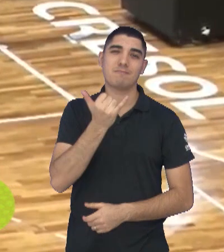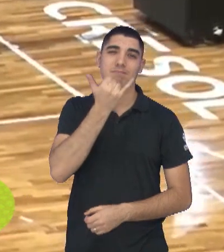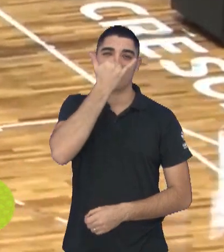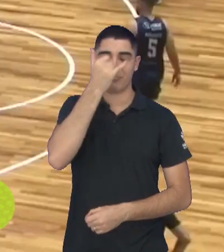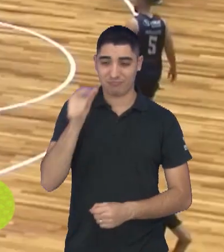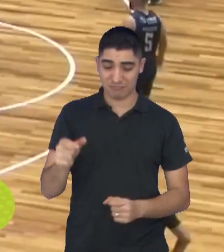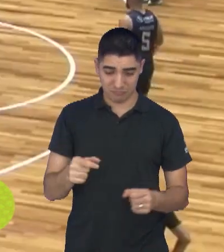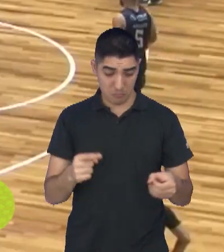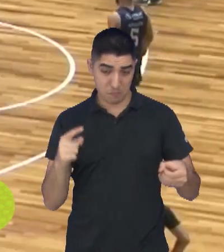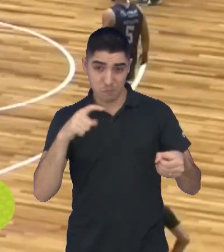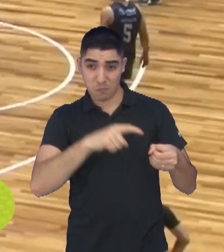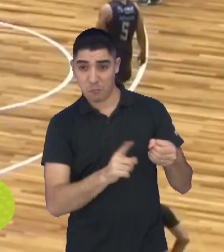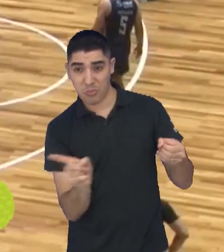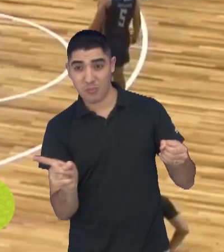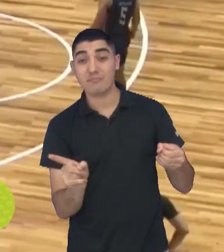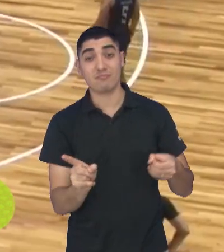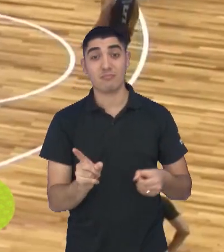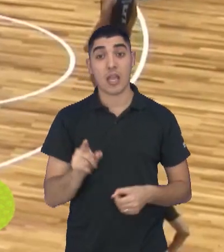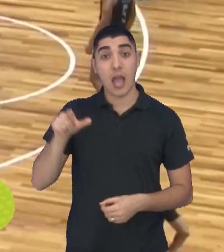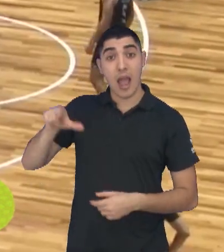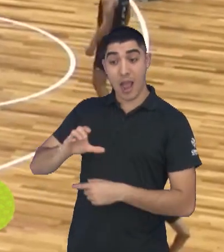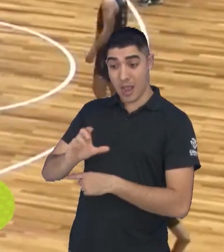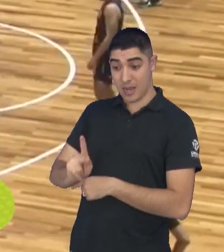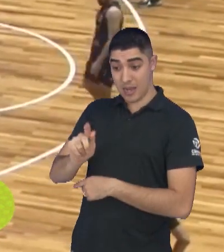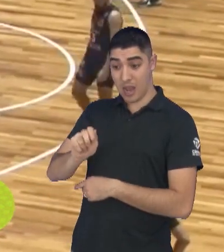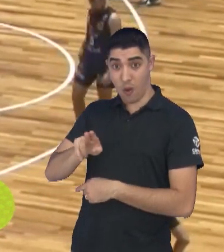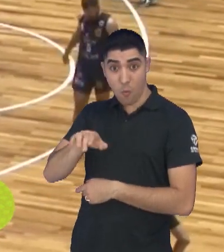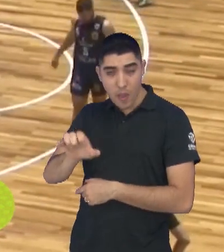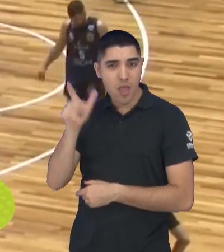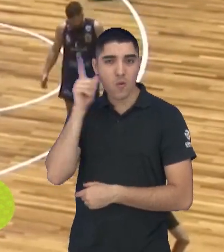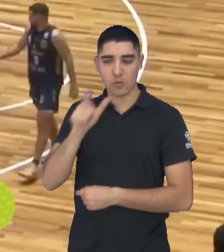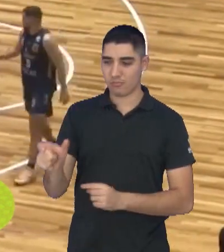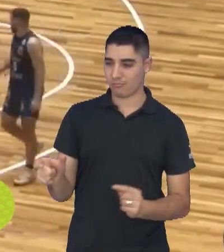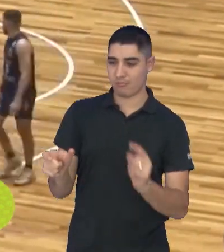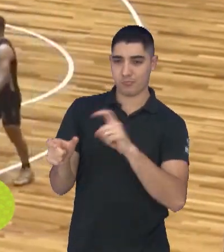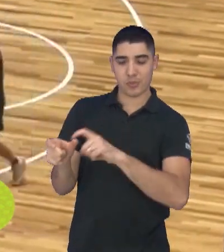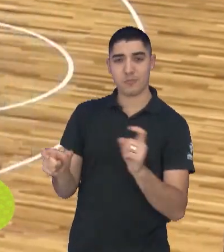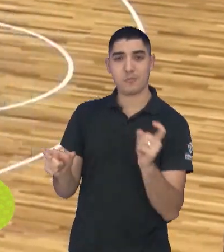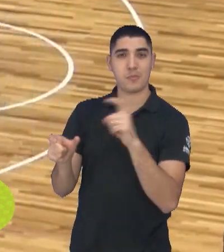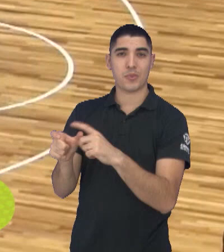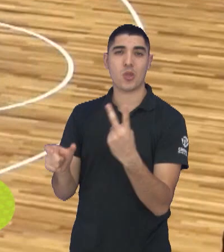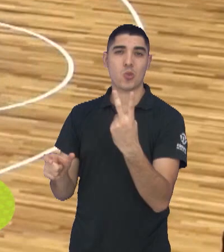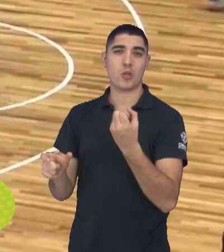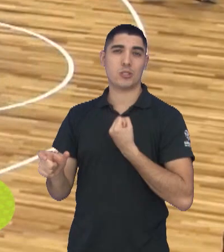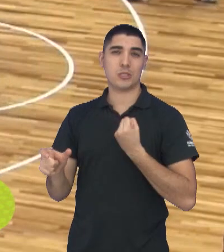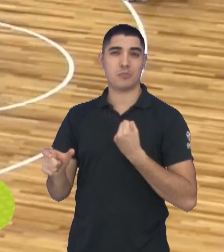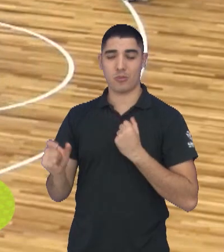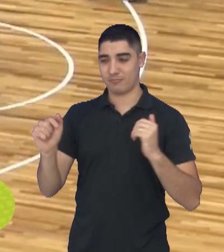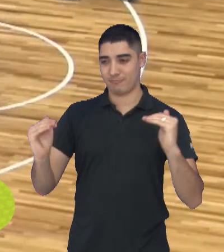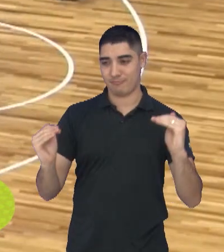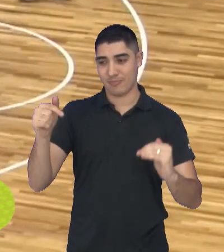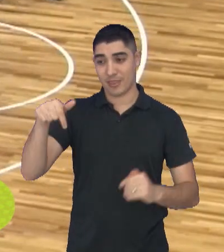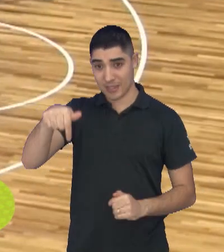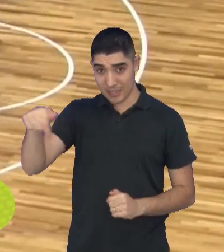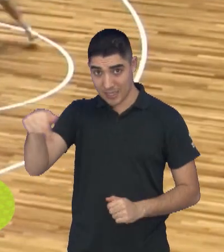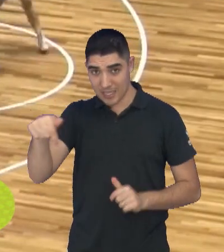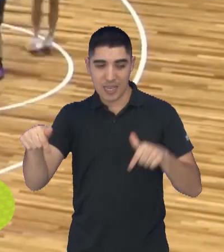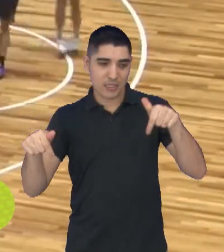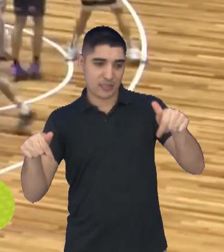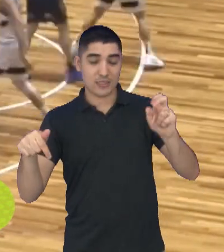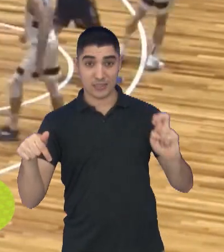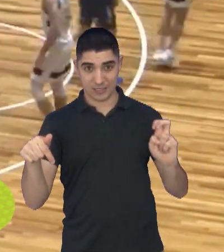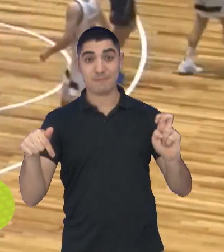bico. Já Cauê Borges converteu os 2 lances livres, colocando o Timão na frente de novo,